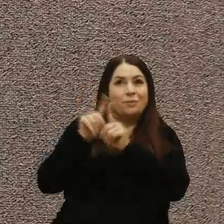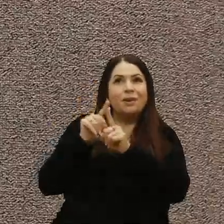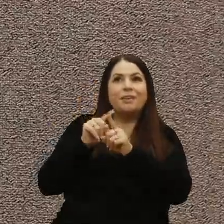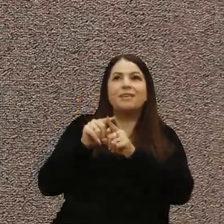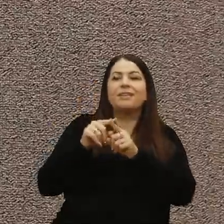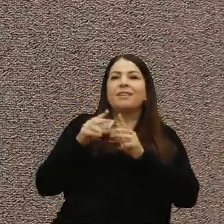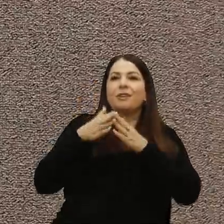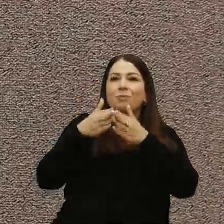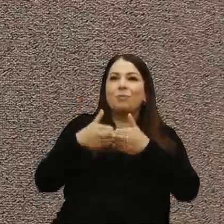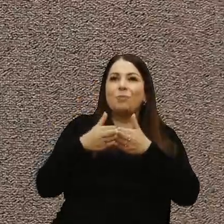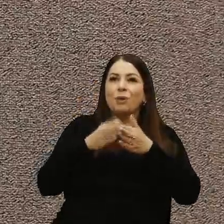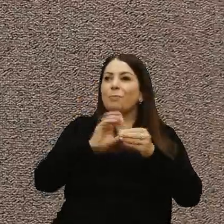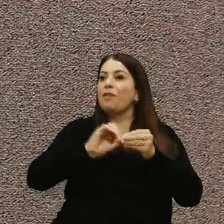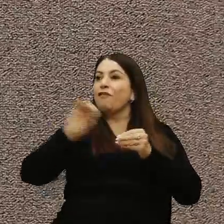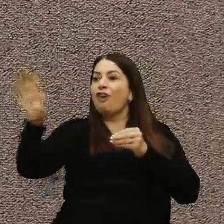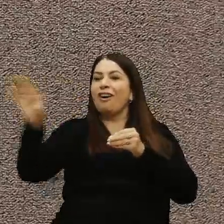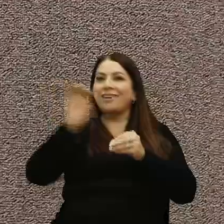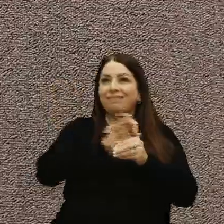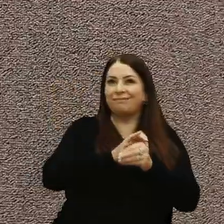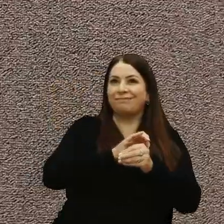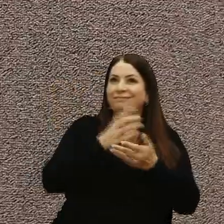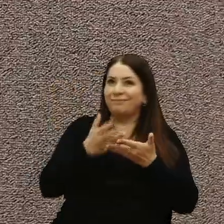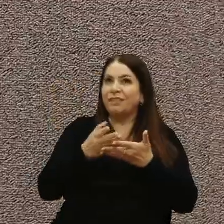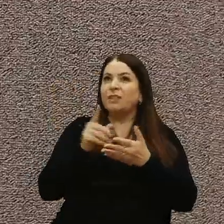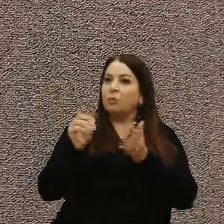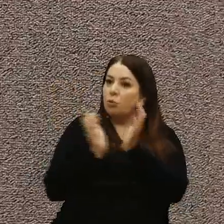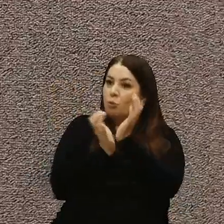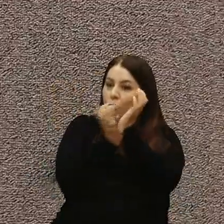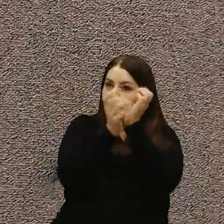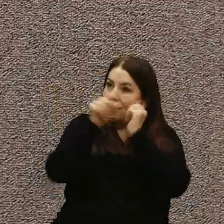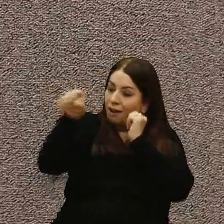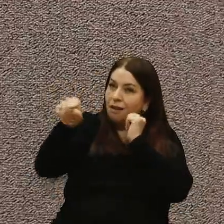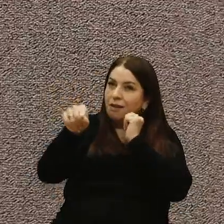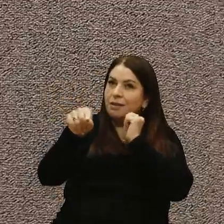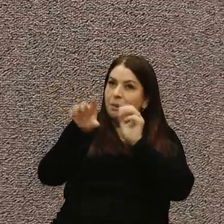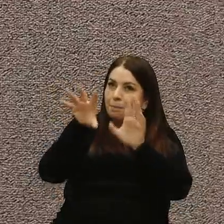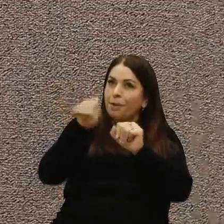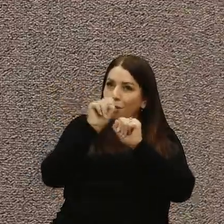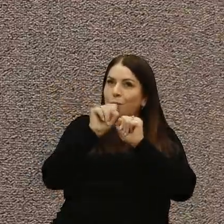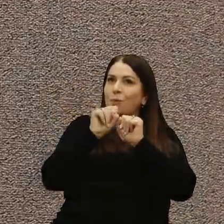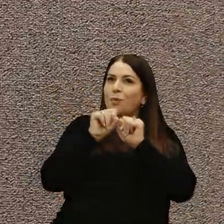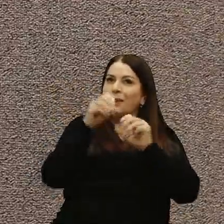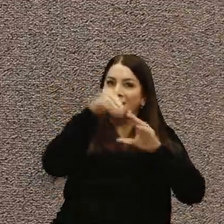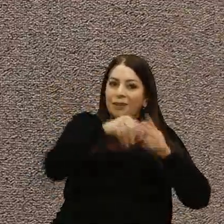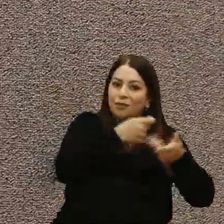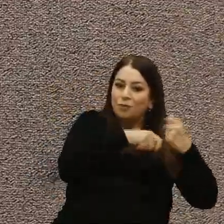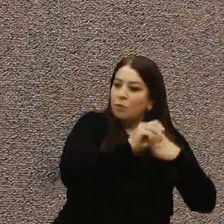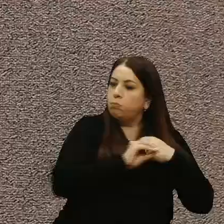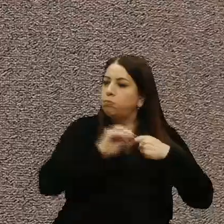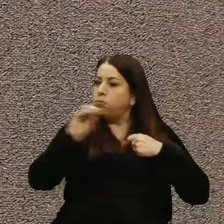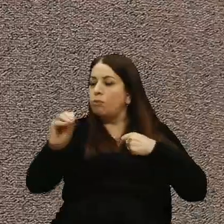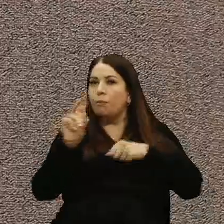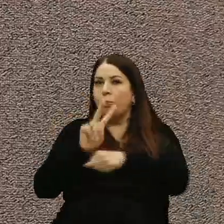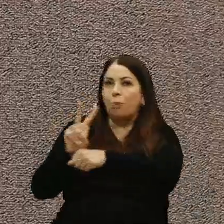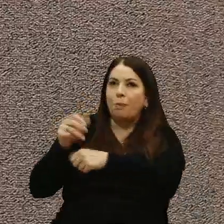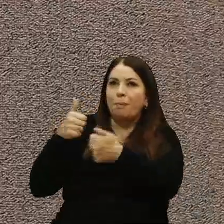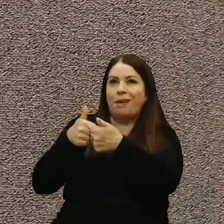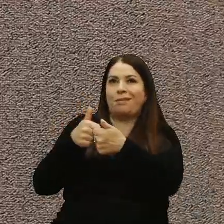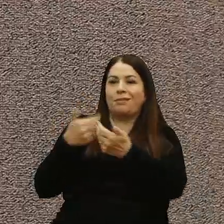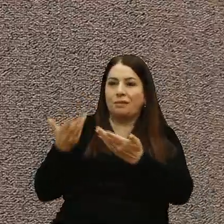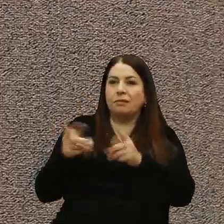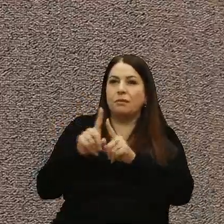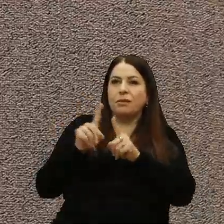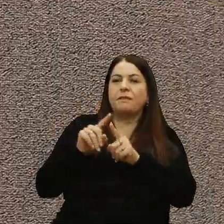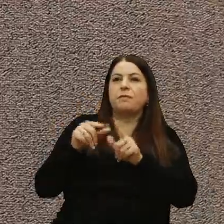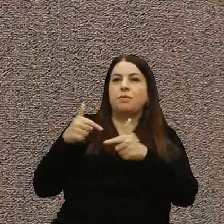exportam a pasta base para fora. Então ele colocou os burocratas lá. Então ele pegou o coronel burocrata dentro do administrativo, colocou lá próximo. E a gente